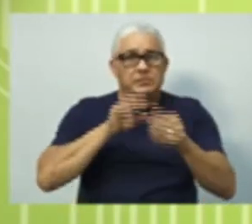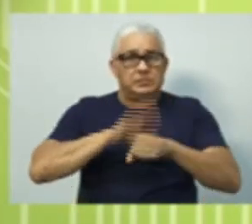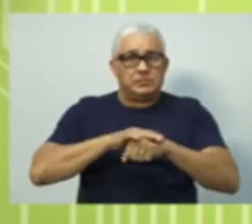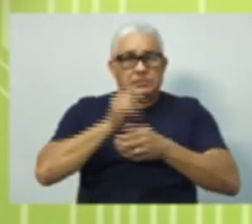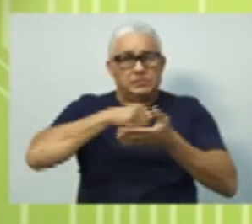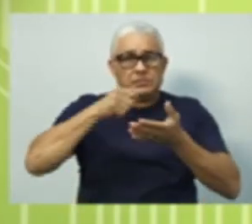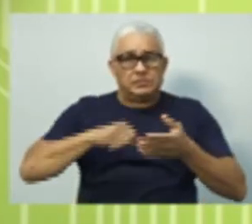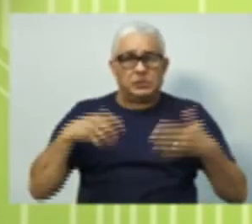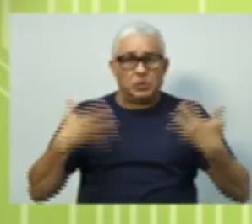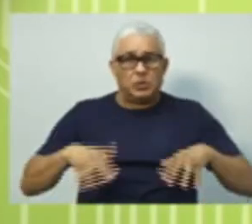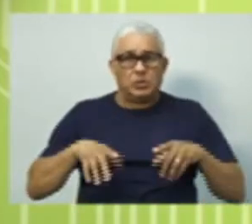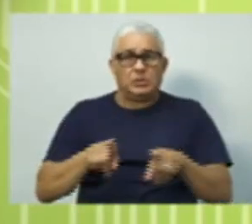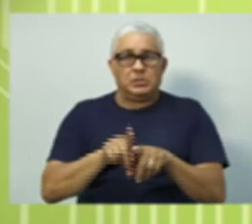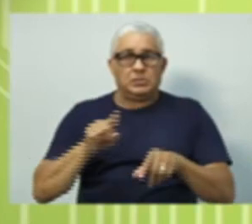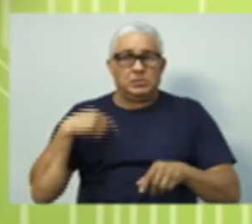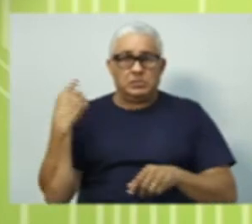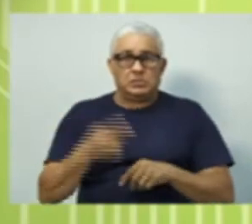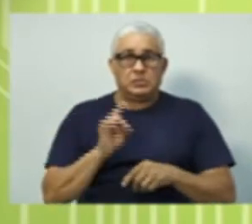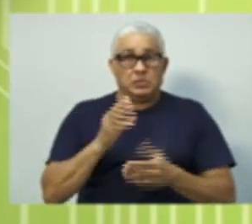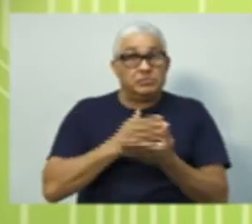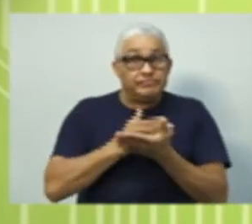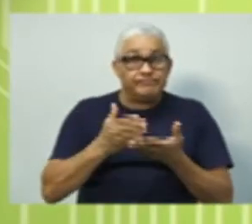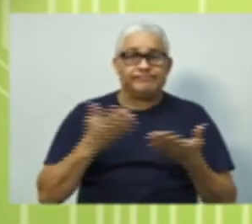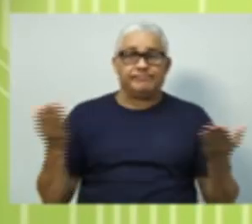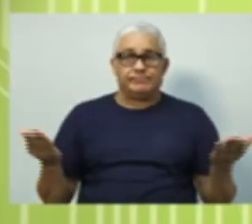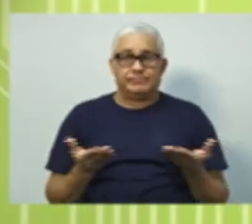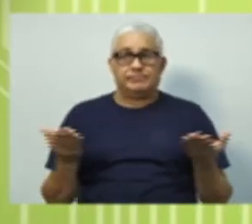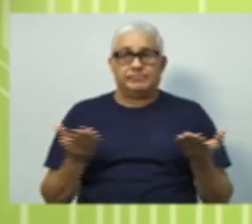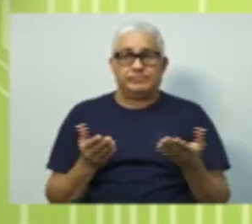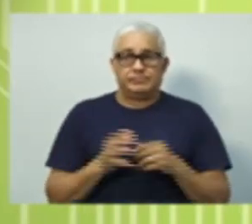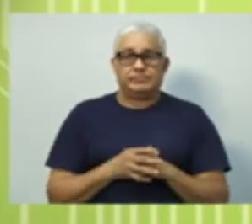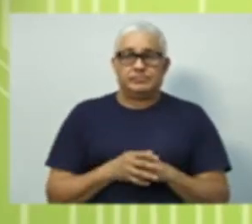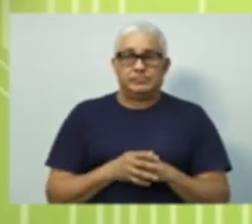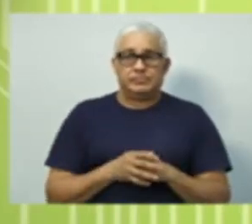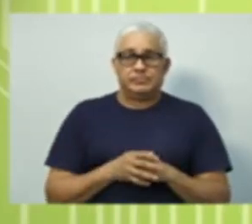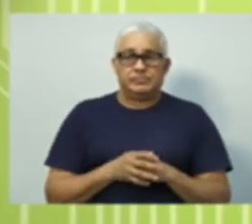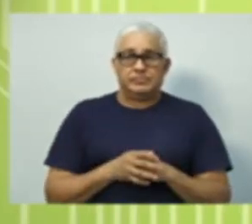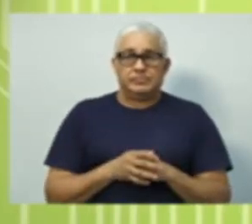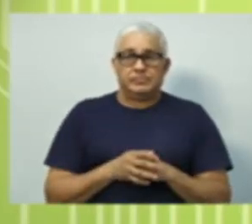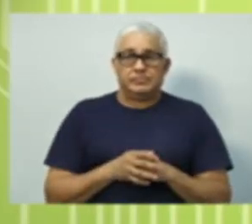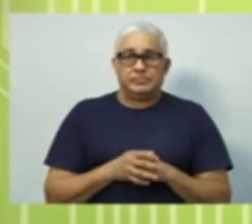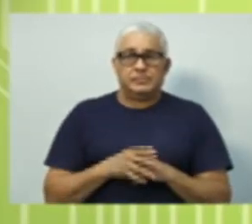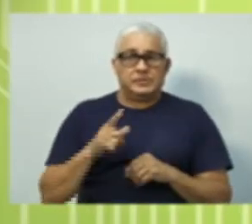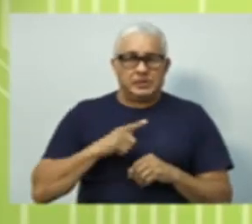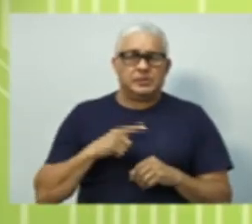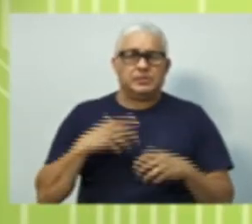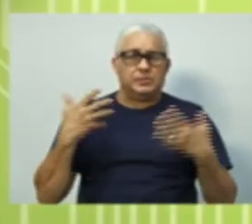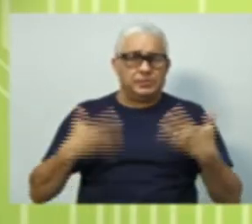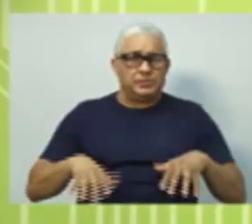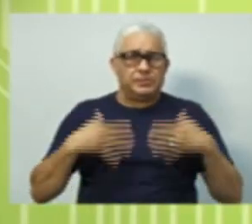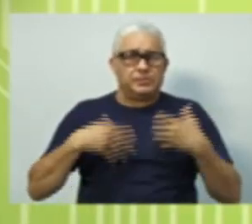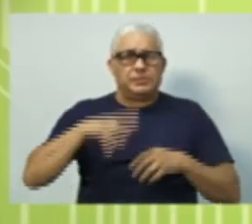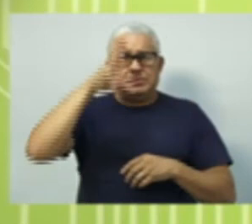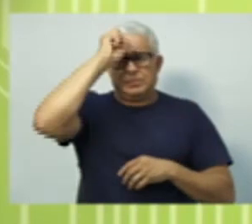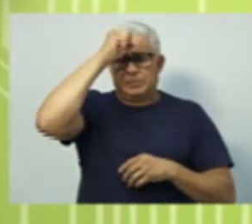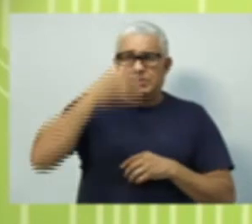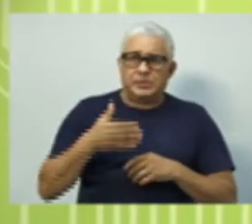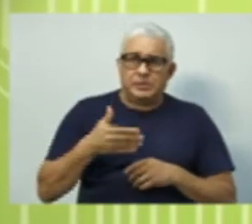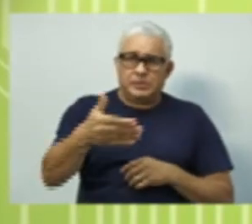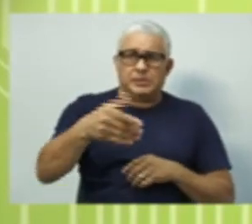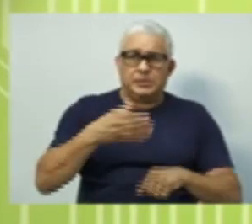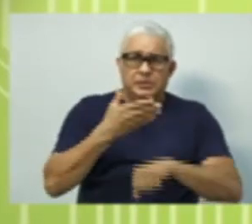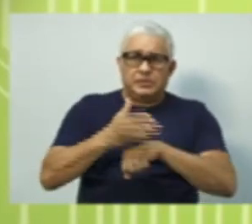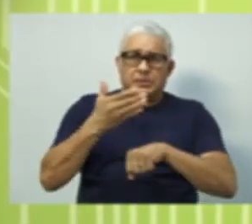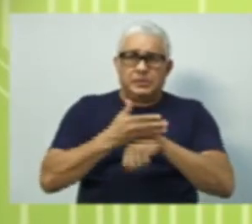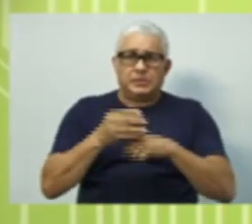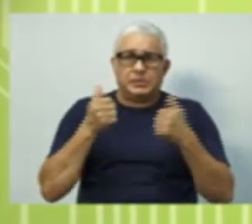tá certo? Vamos imaginar uma coisa maior. Enquanto nós pensamos no nosso orçamento individual, quando nós